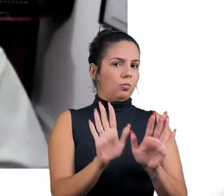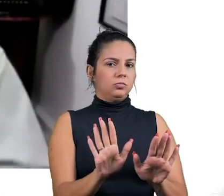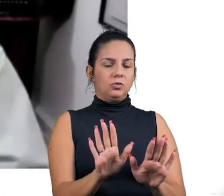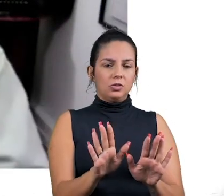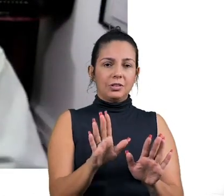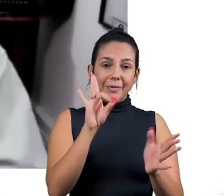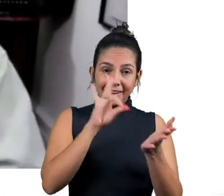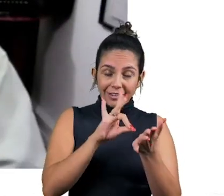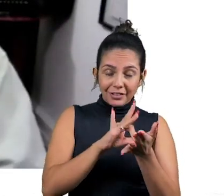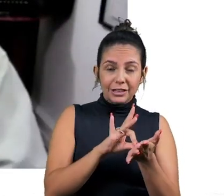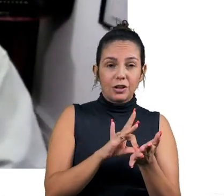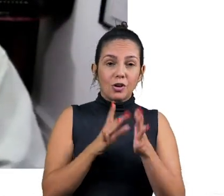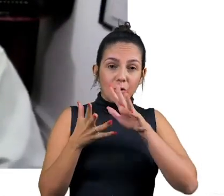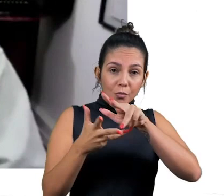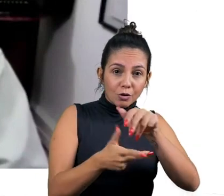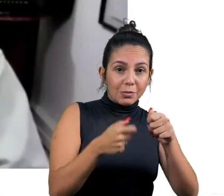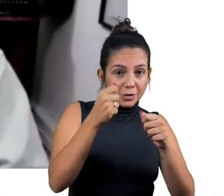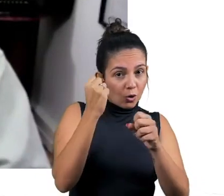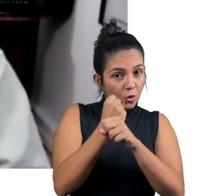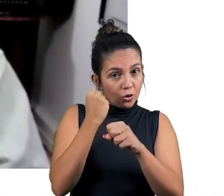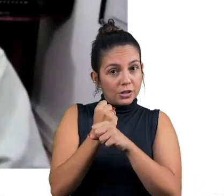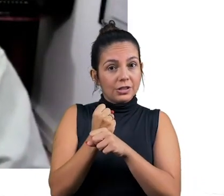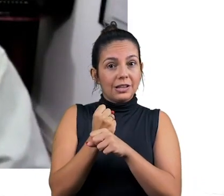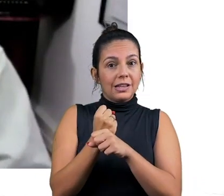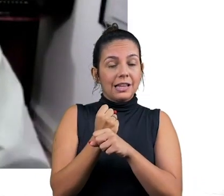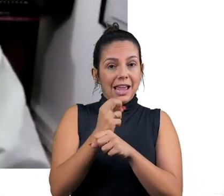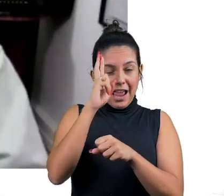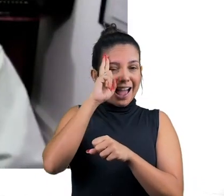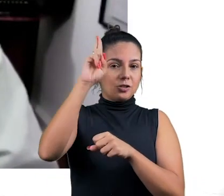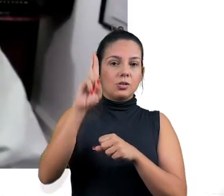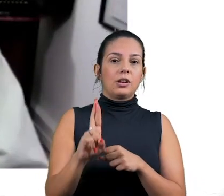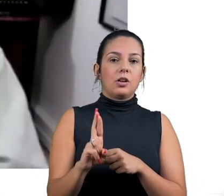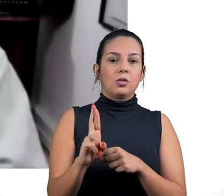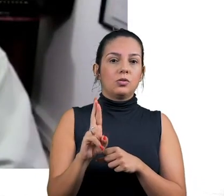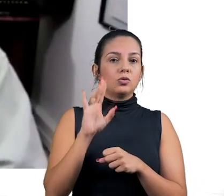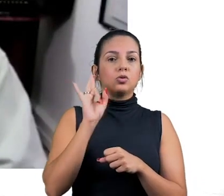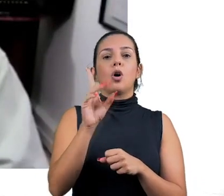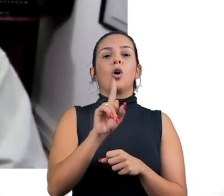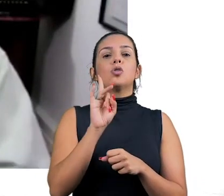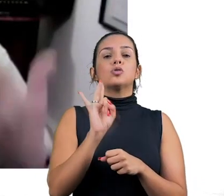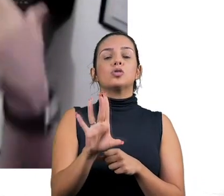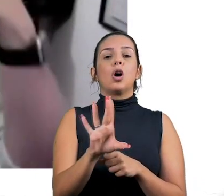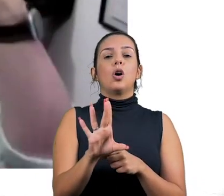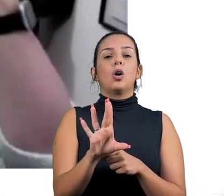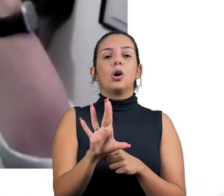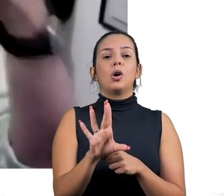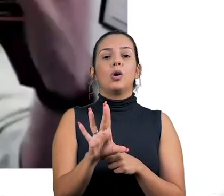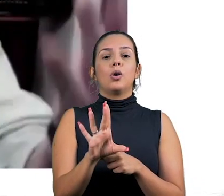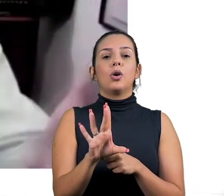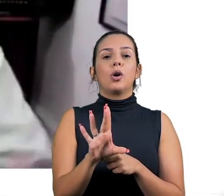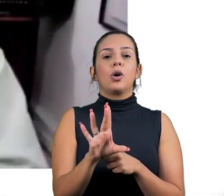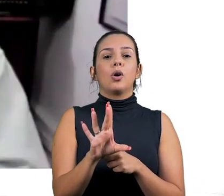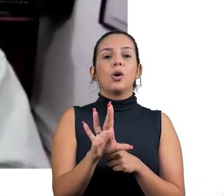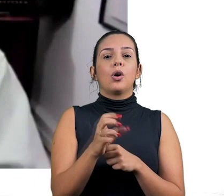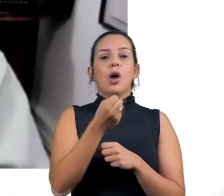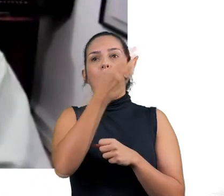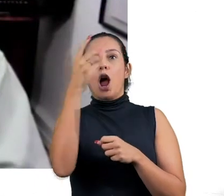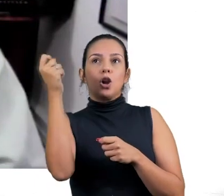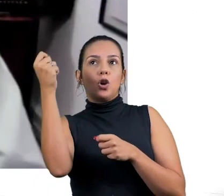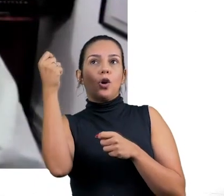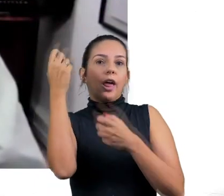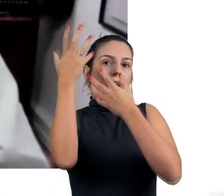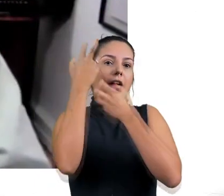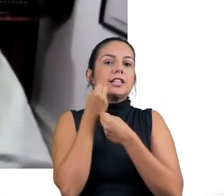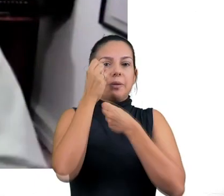na verdade, quer dizer, o mundo tem que ser construído de forma racional e não como se fosse alguém iluminado